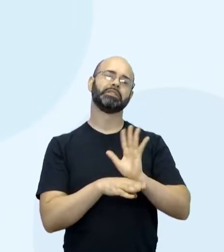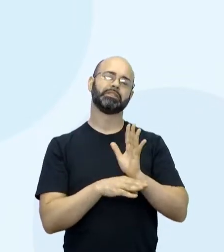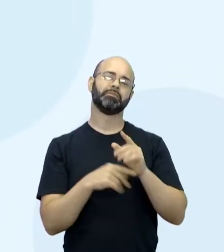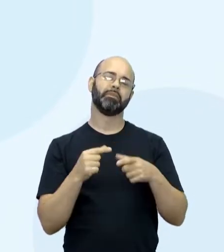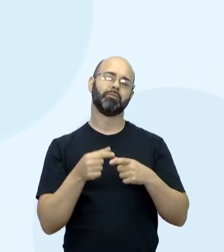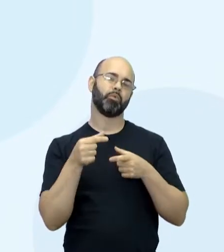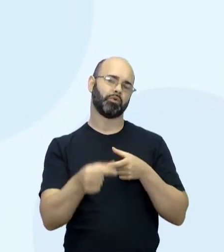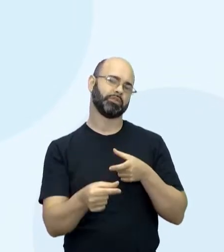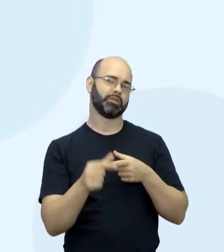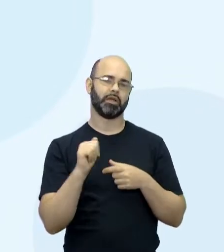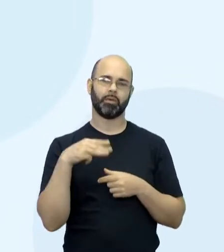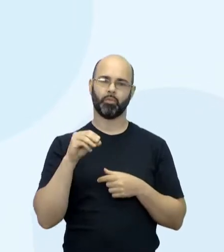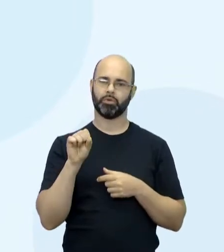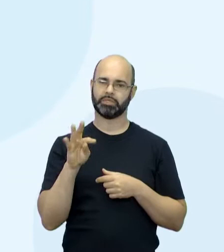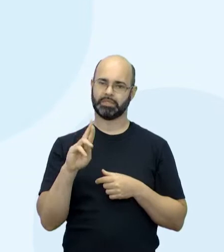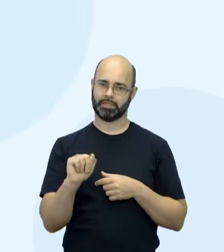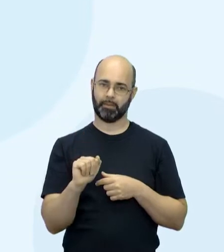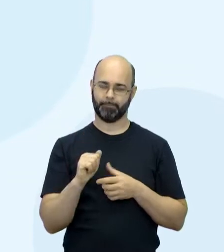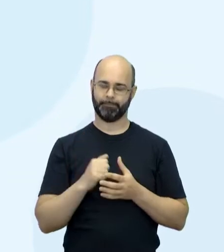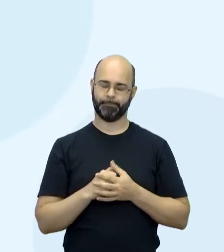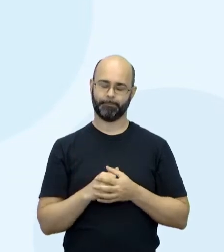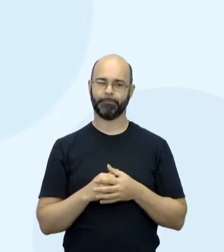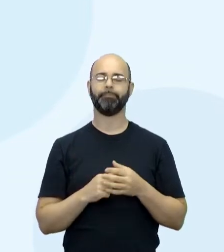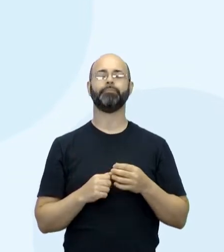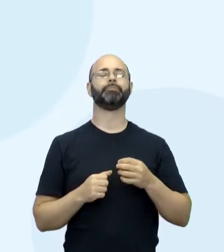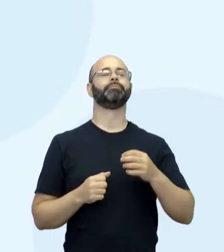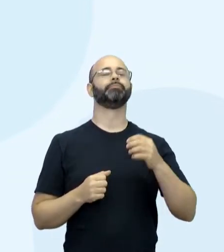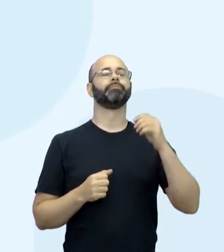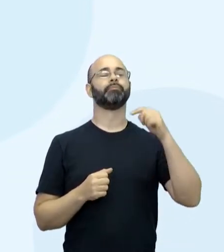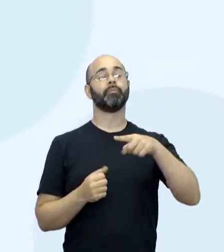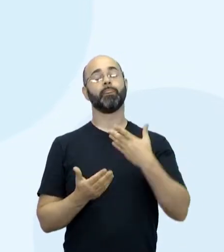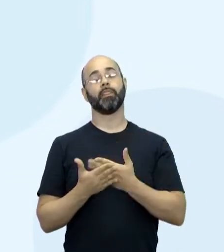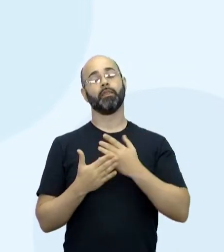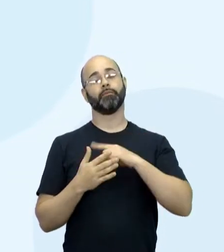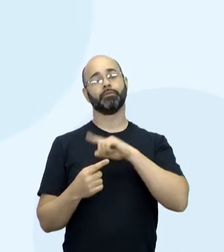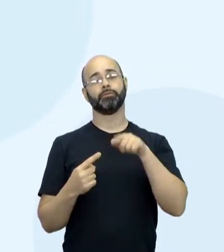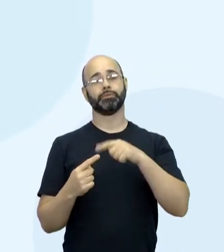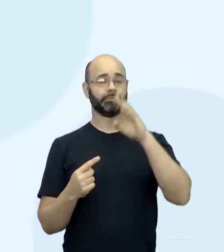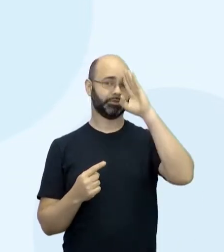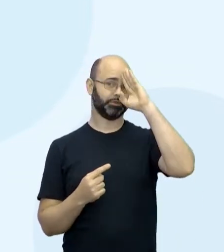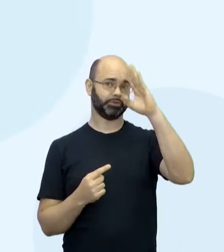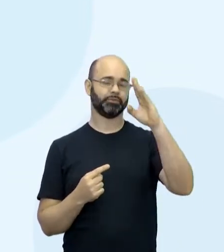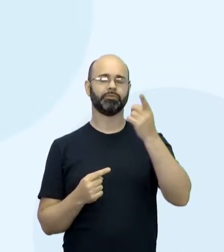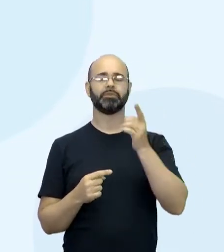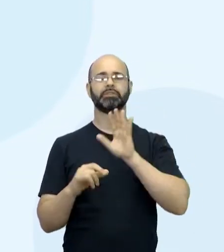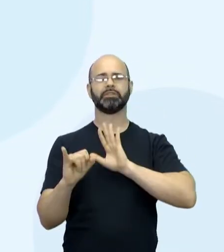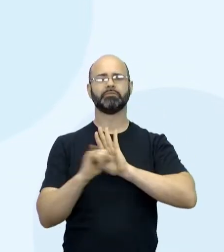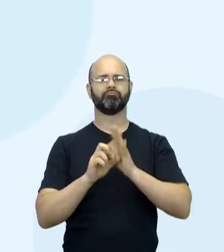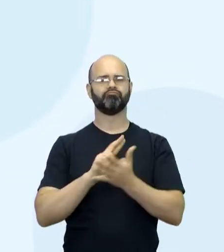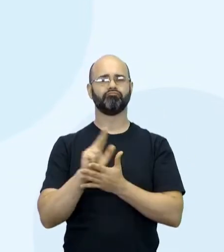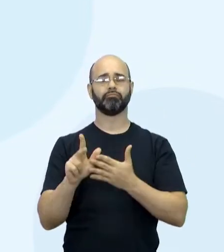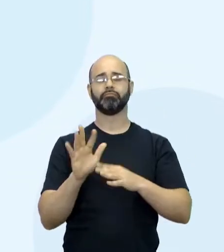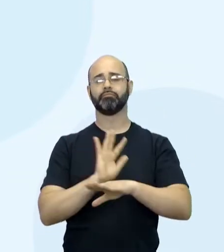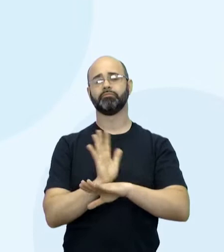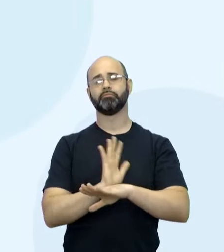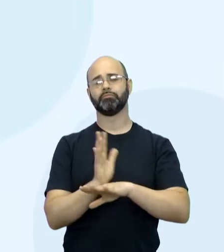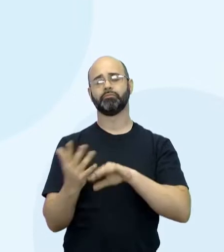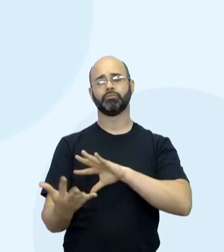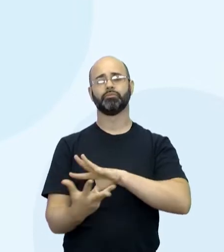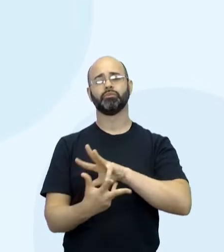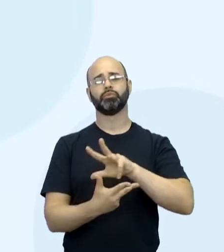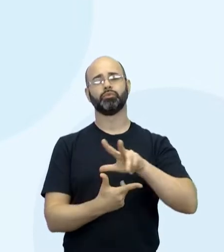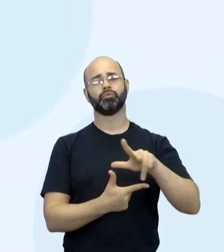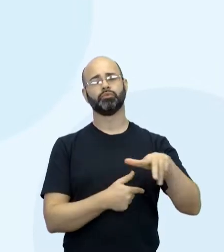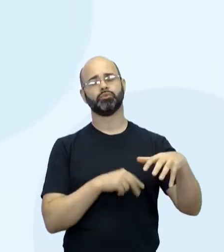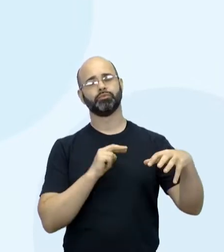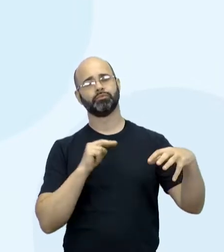certo? O objetivo da aula em específico é refletir sobre as diferentes identidades cinematográficas ao redor do mundo